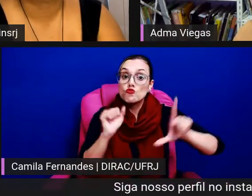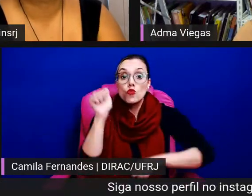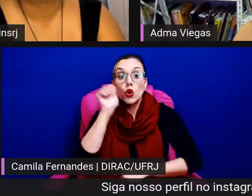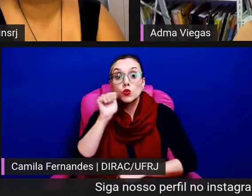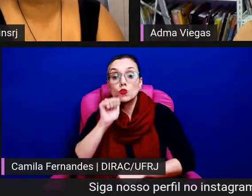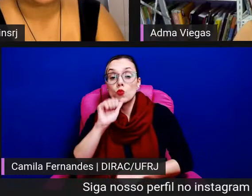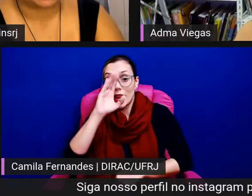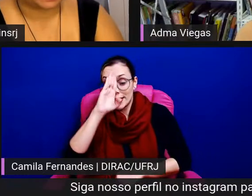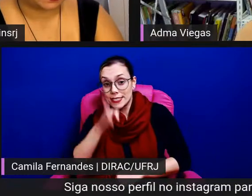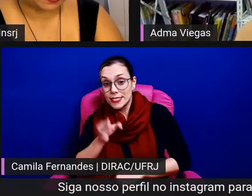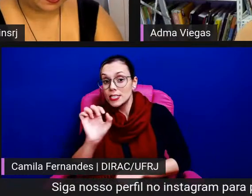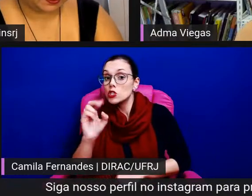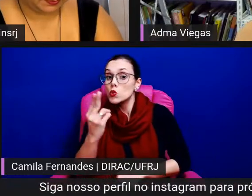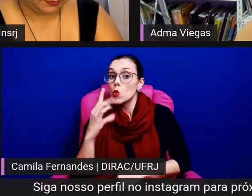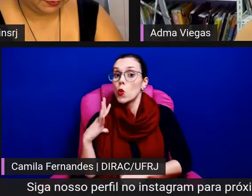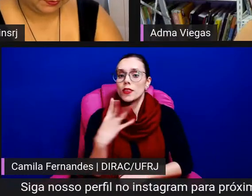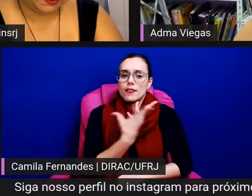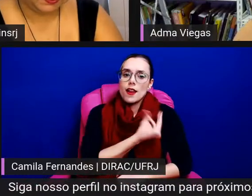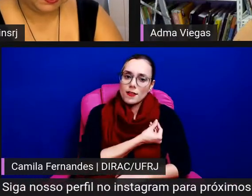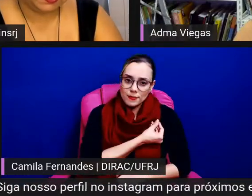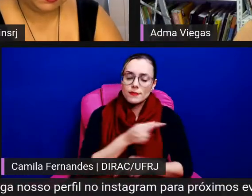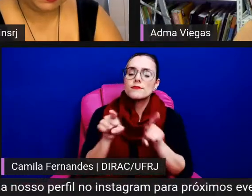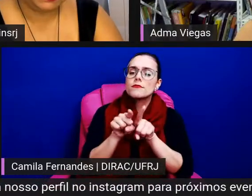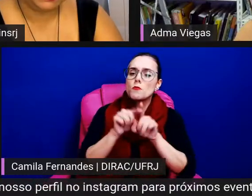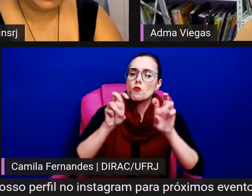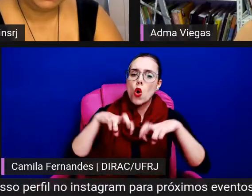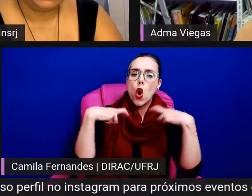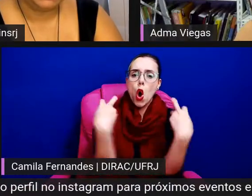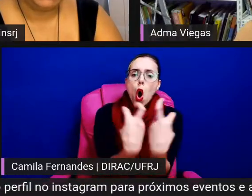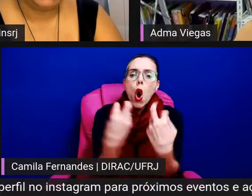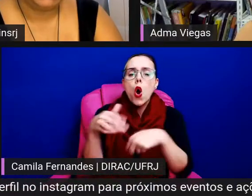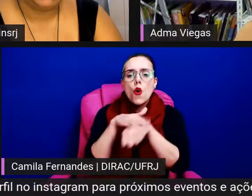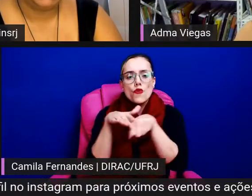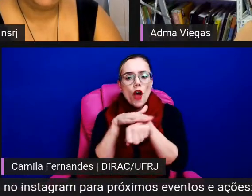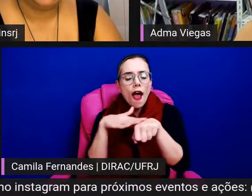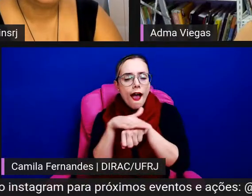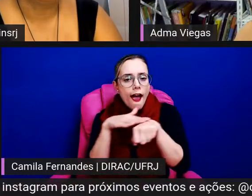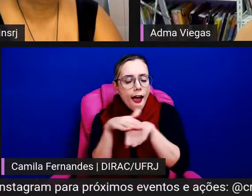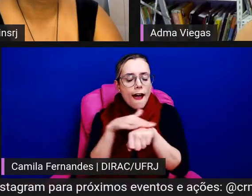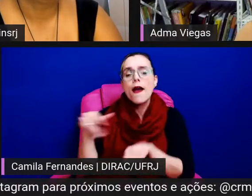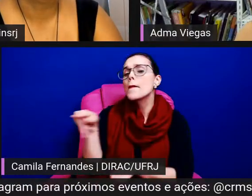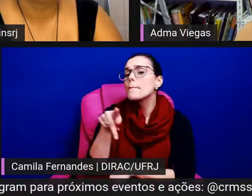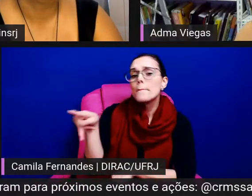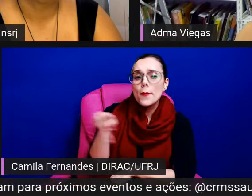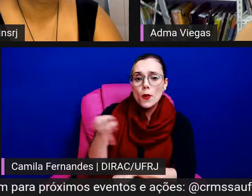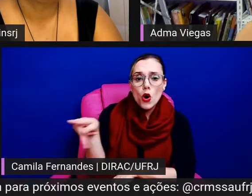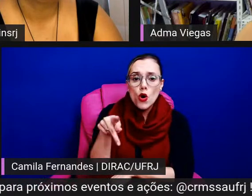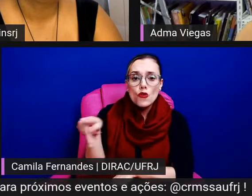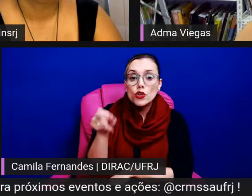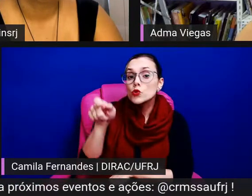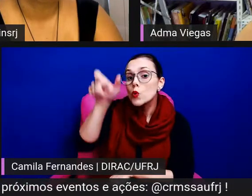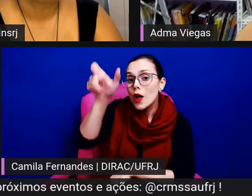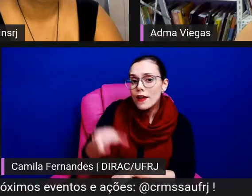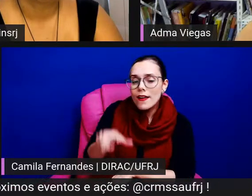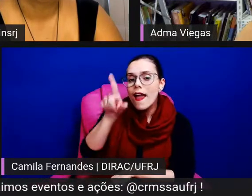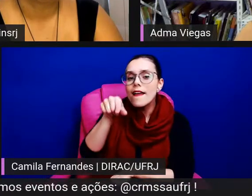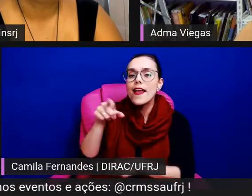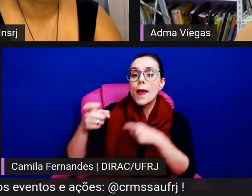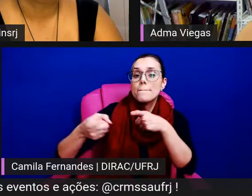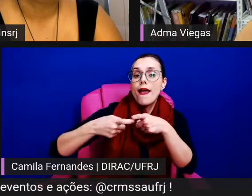roda de conversa sobre o corpo feminino com professores do Instituto de Ginecologia da